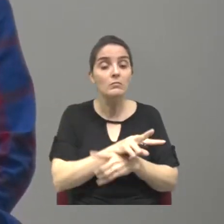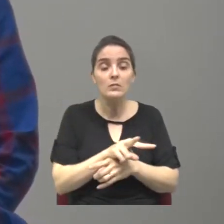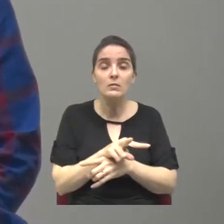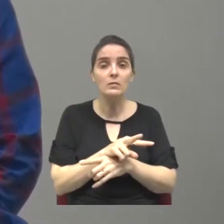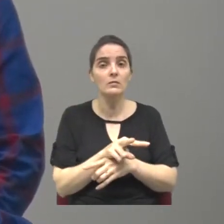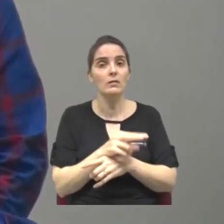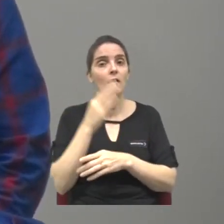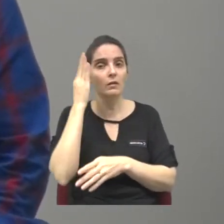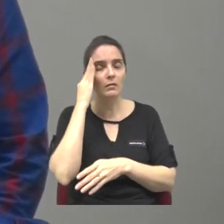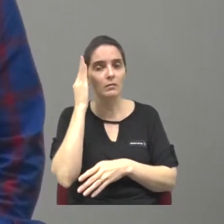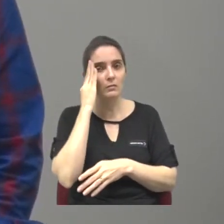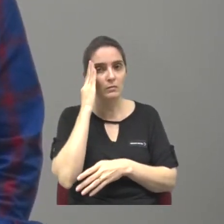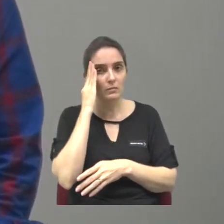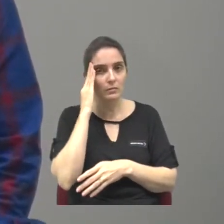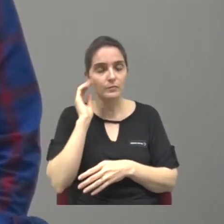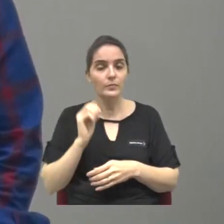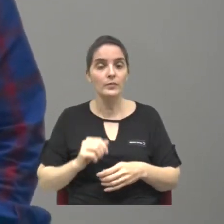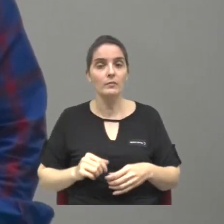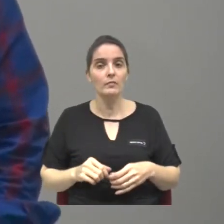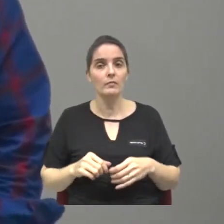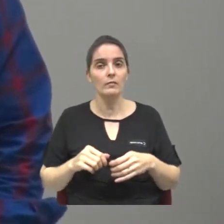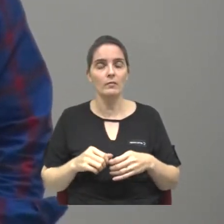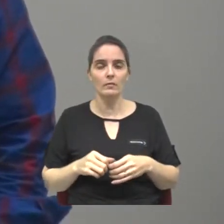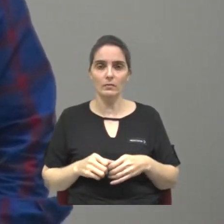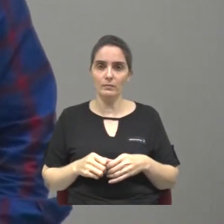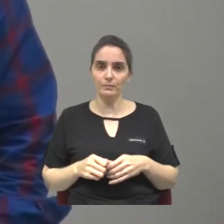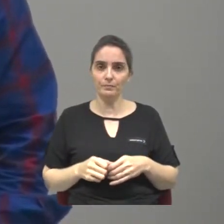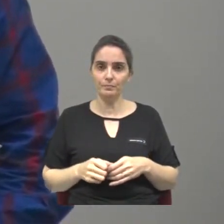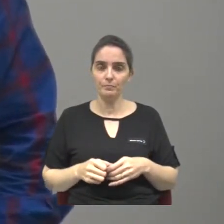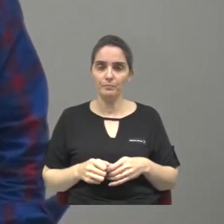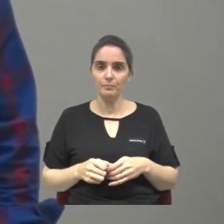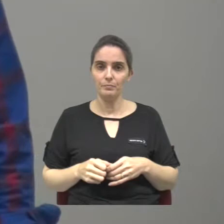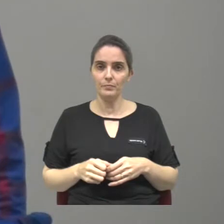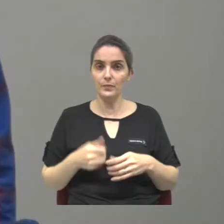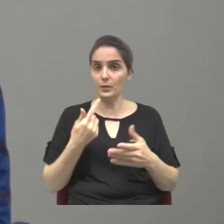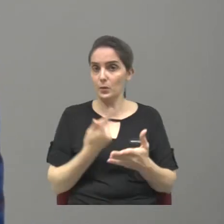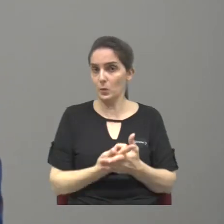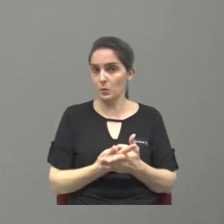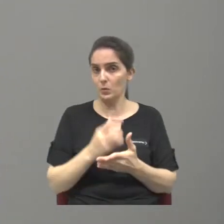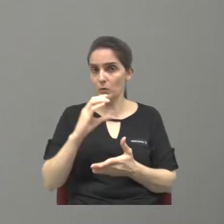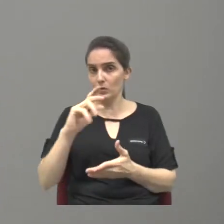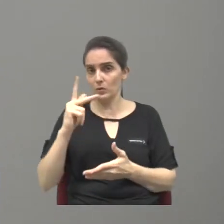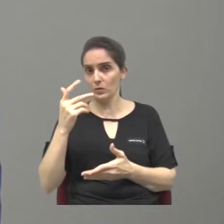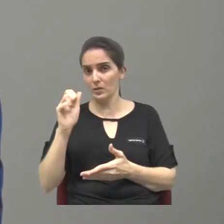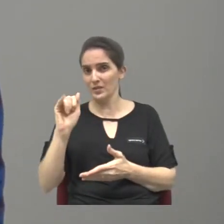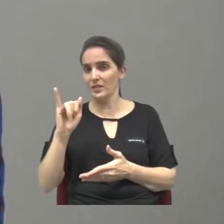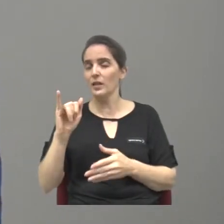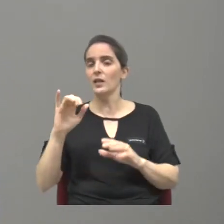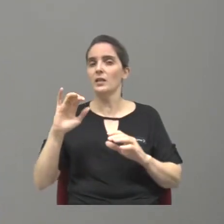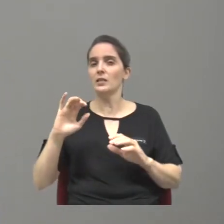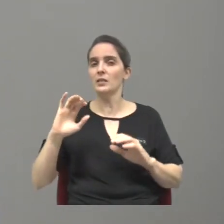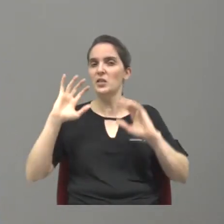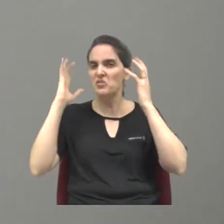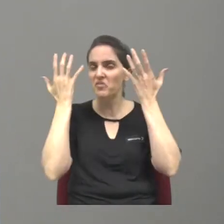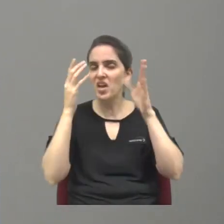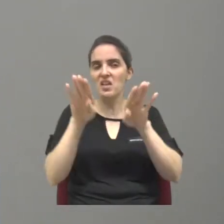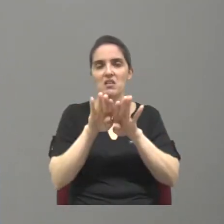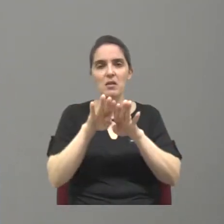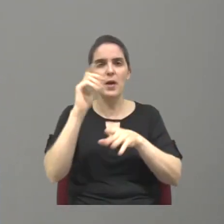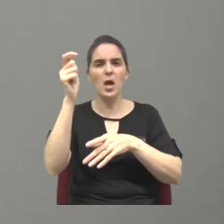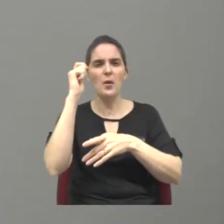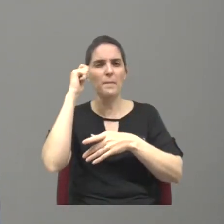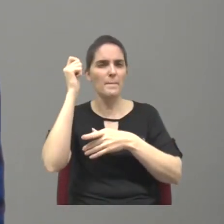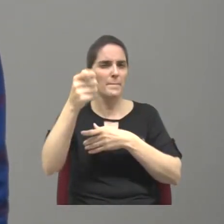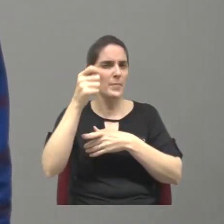a procedência mesmo, não só do chá em festinha, mas as festas também de peão, que isso aí é uma coisa que